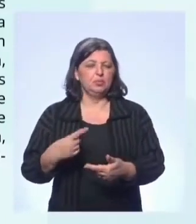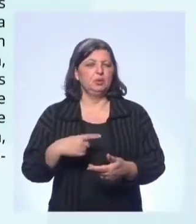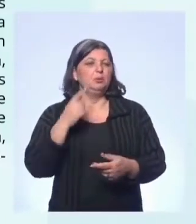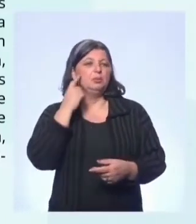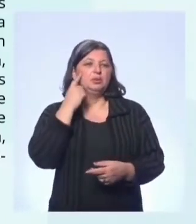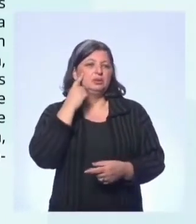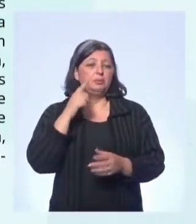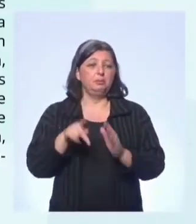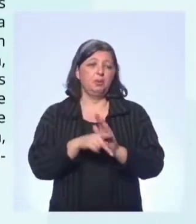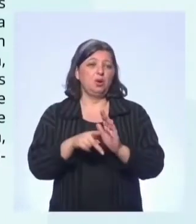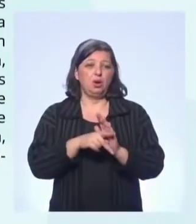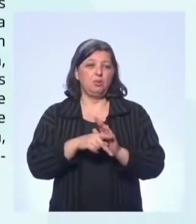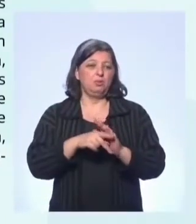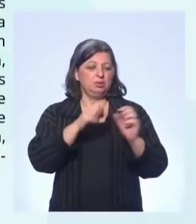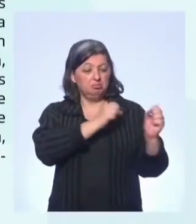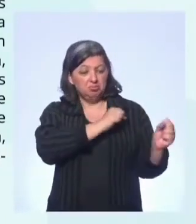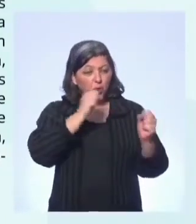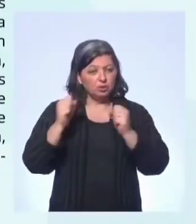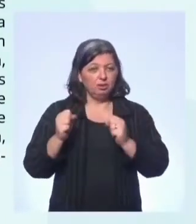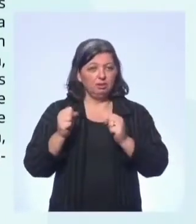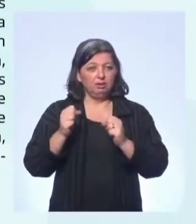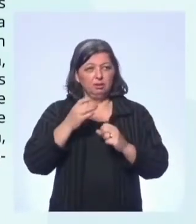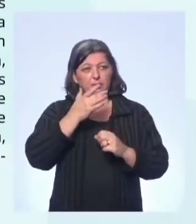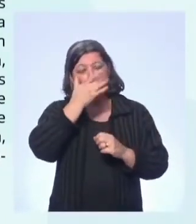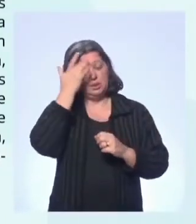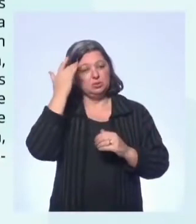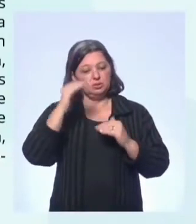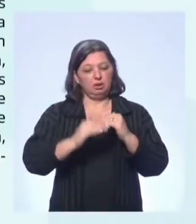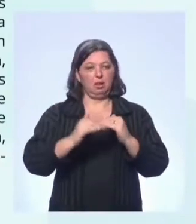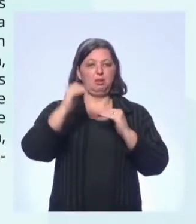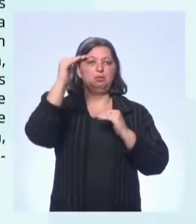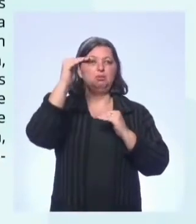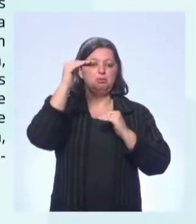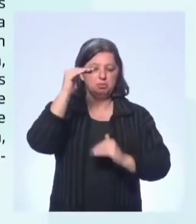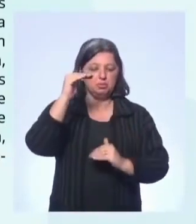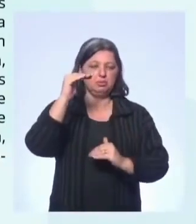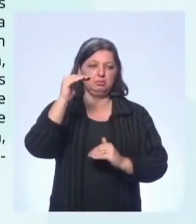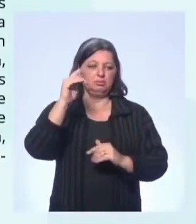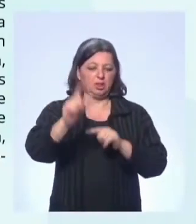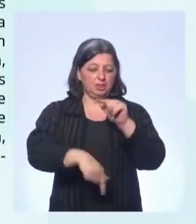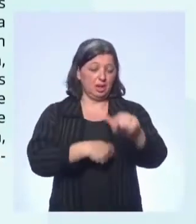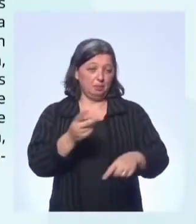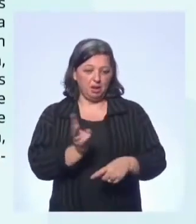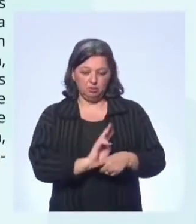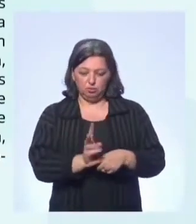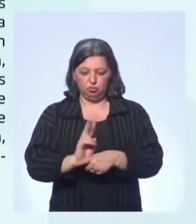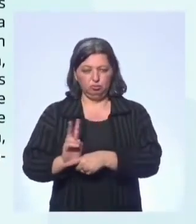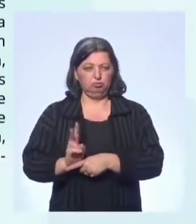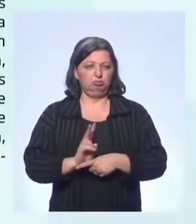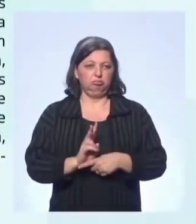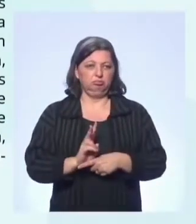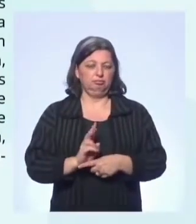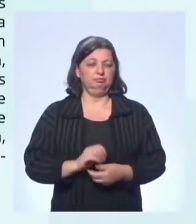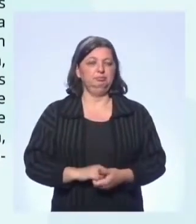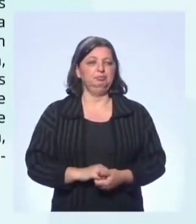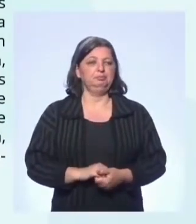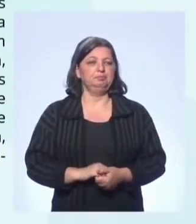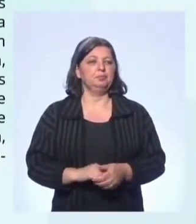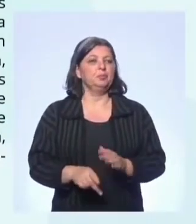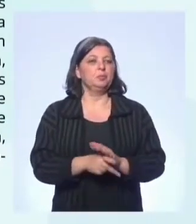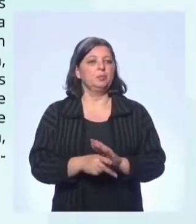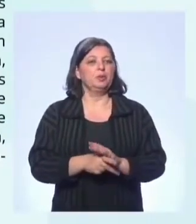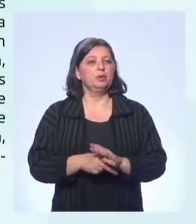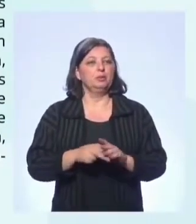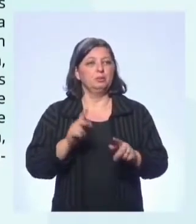entre superiores e inferiores, desse ponto de vista do trabalho, da supervisão do trabalho. Os